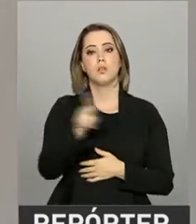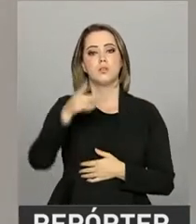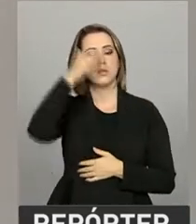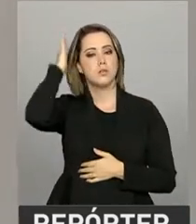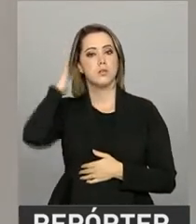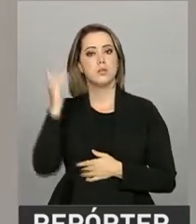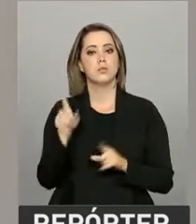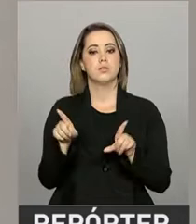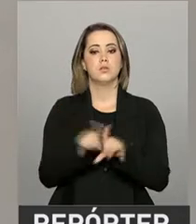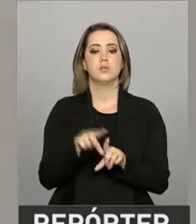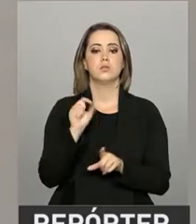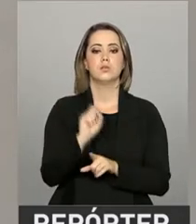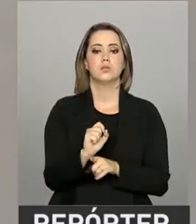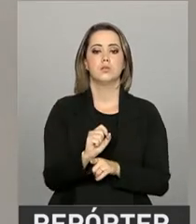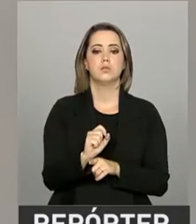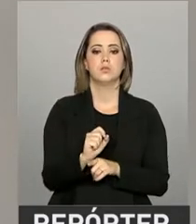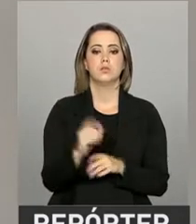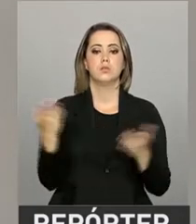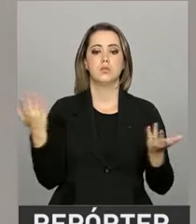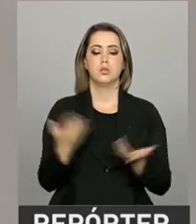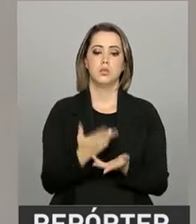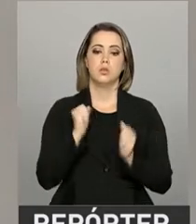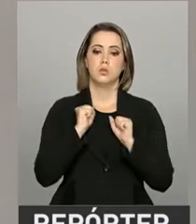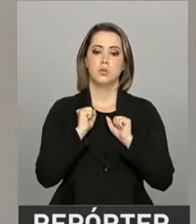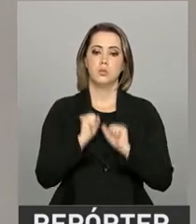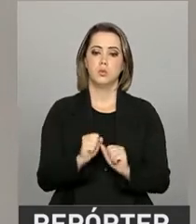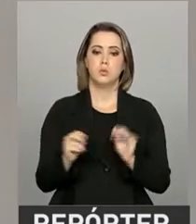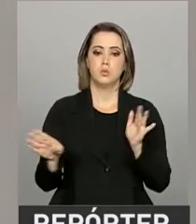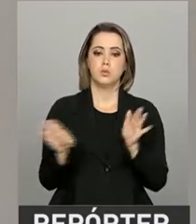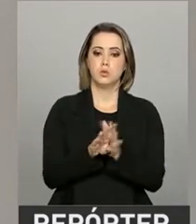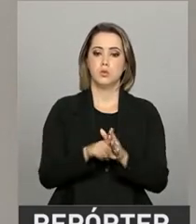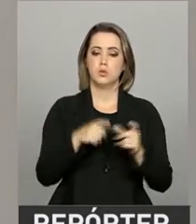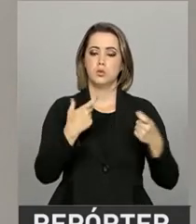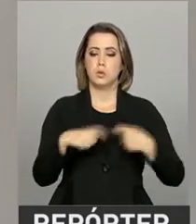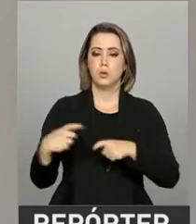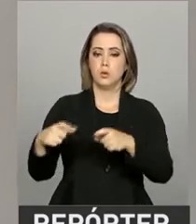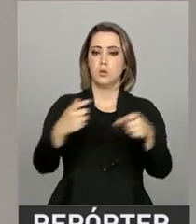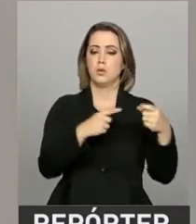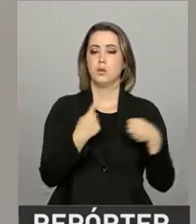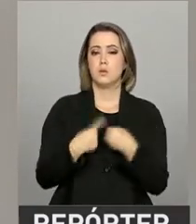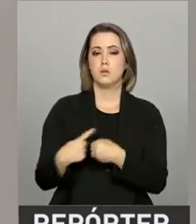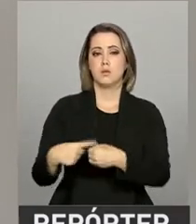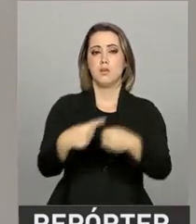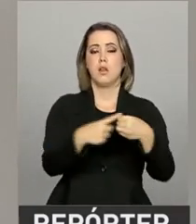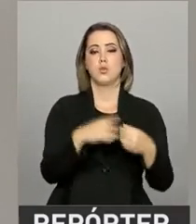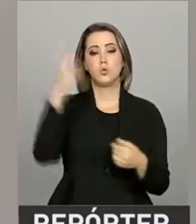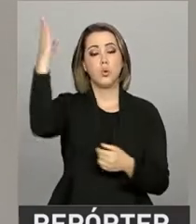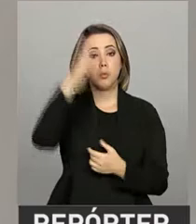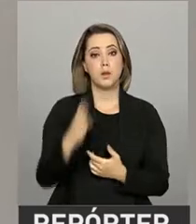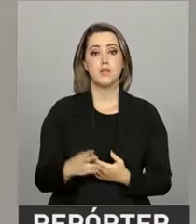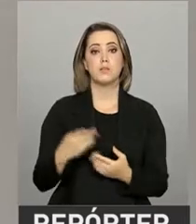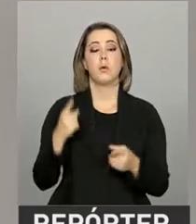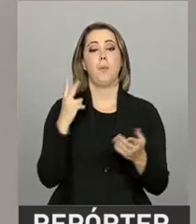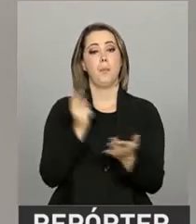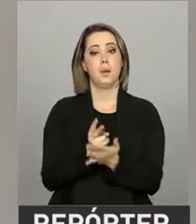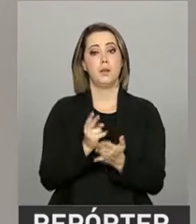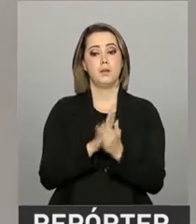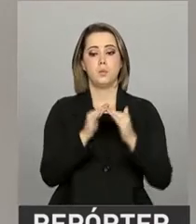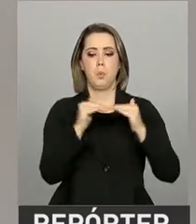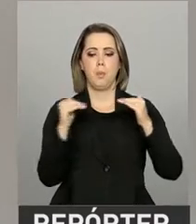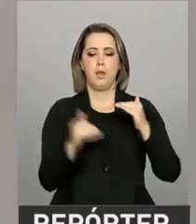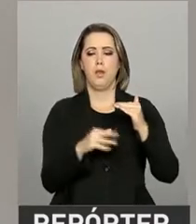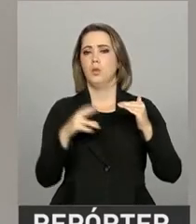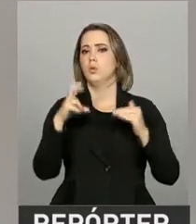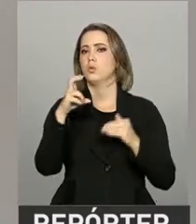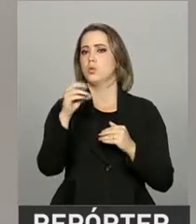Minha Casa Minha Vida agora pode chegar a qualquer município brasileiro, inclusive os abaixo de 50